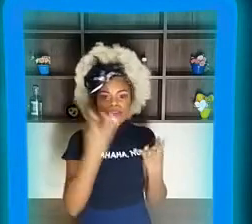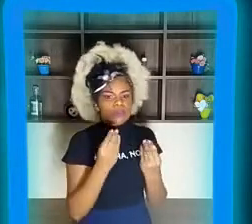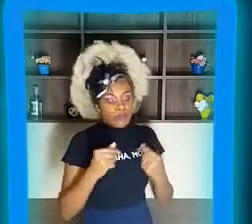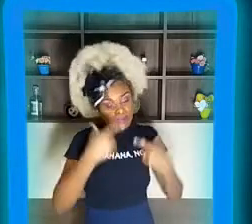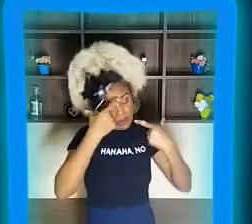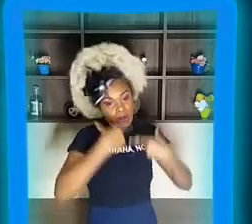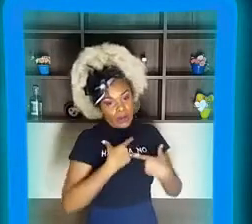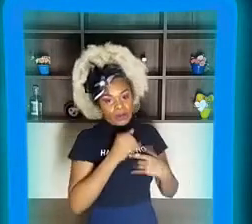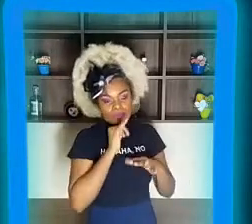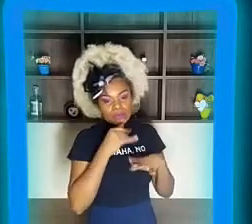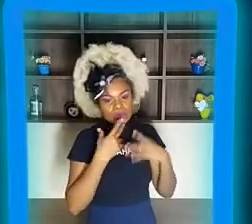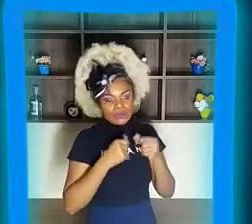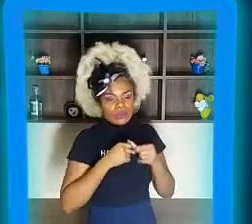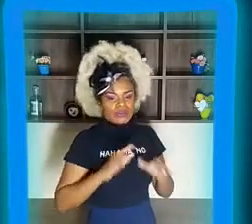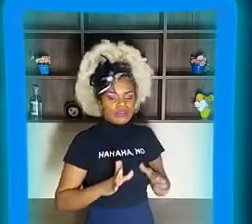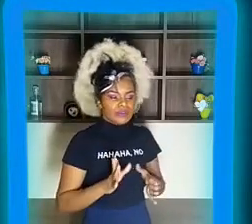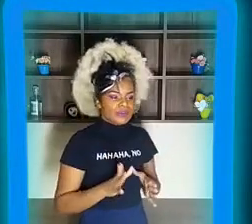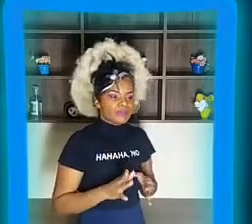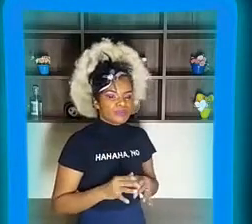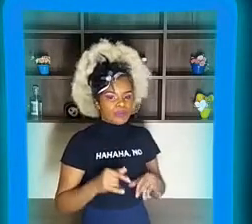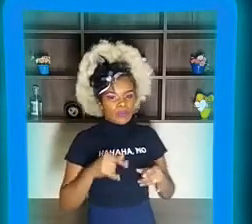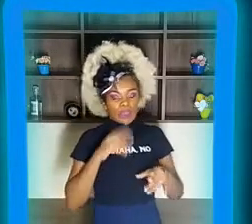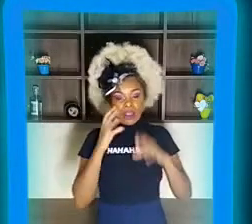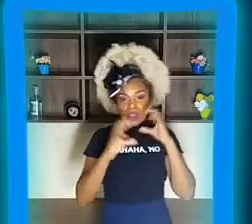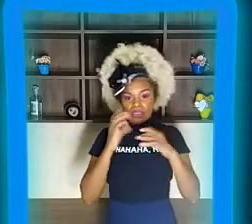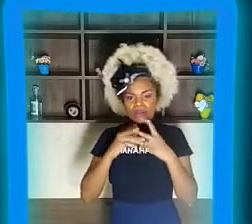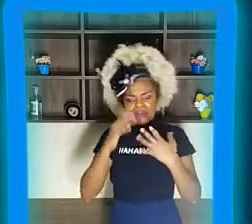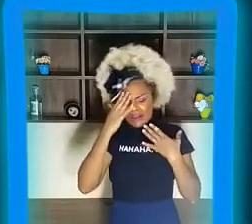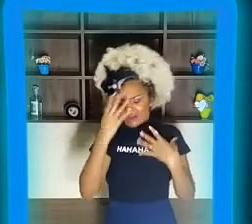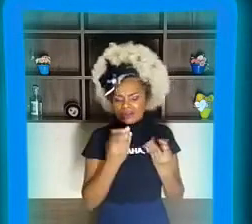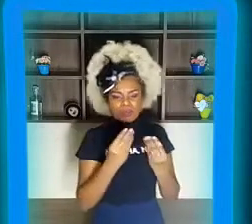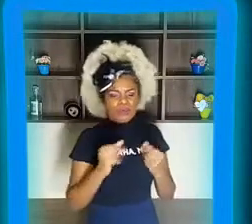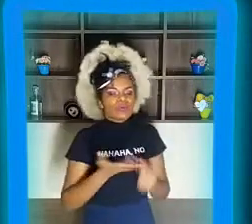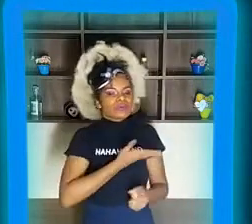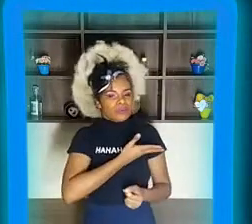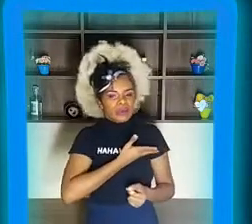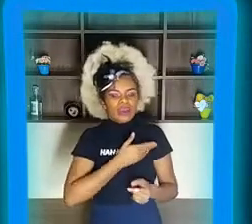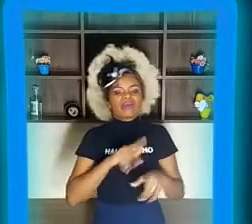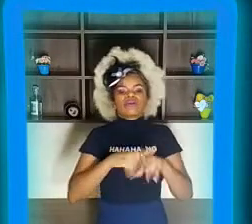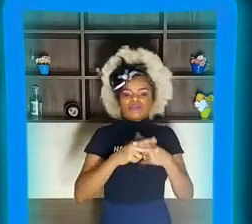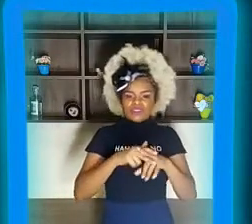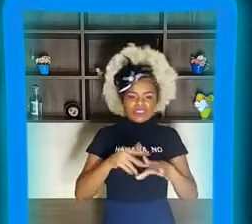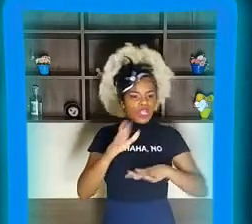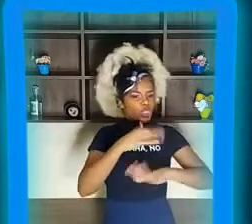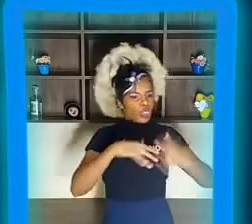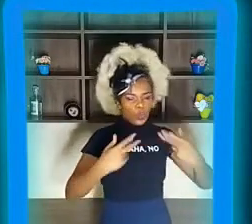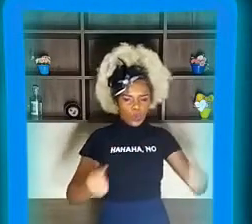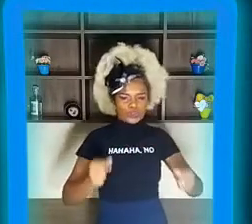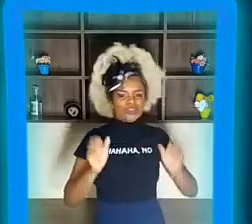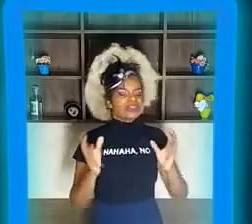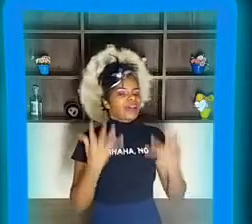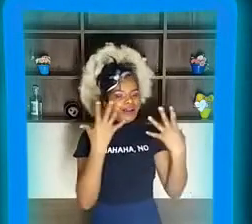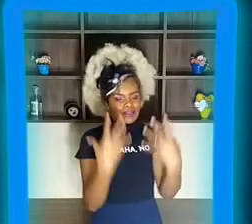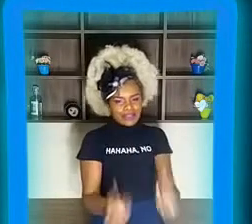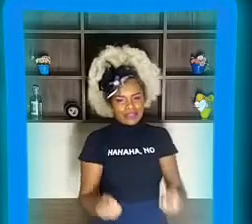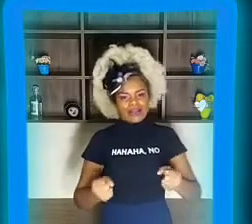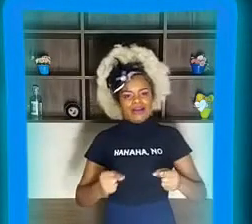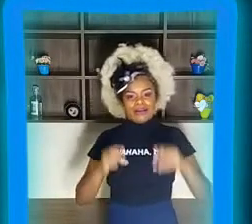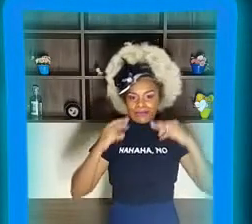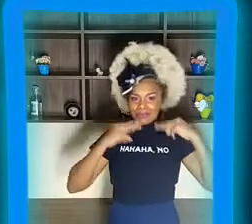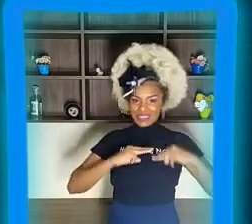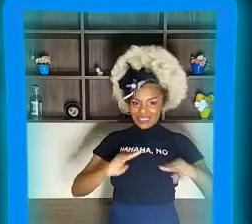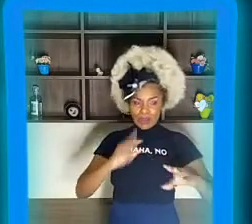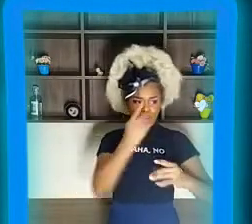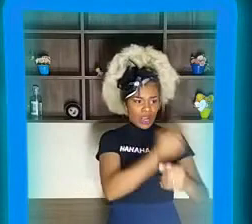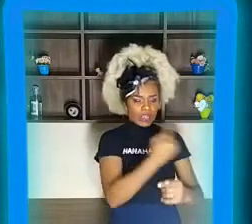caso, que eu tava, né, cantando essa música, eu tenho que agradecer muito aos meus companheiros da oficina, os oficineiros, que toparam essa missão, né, de cada